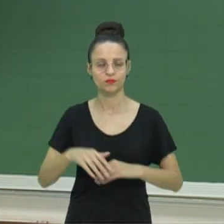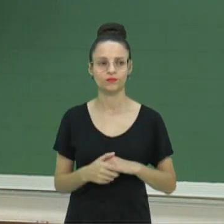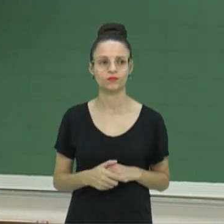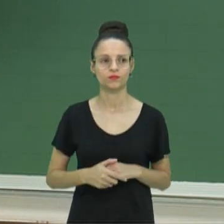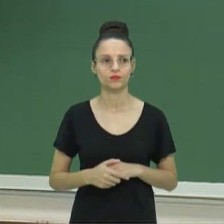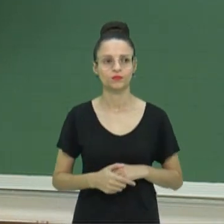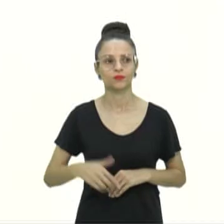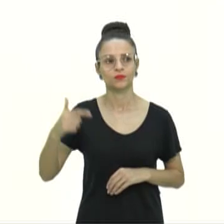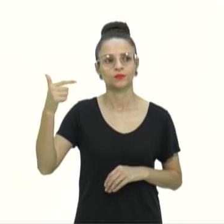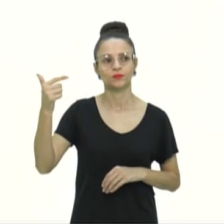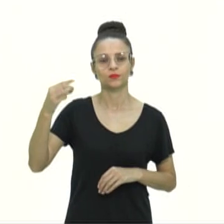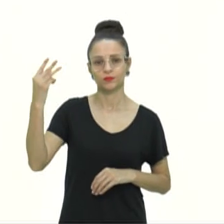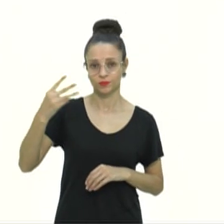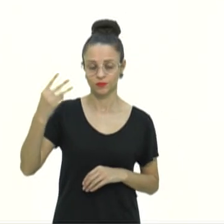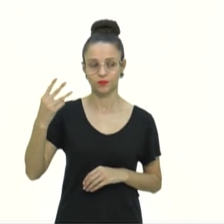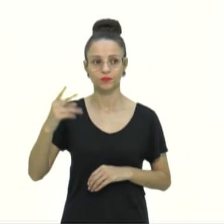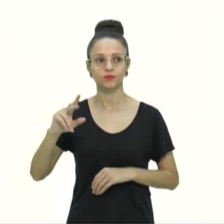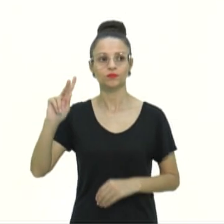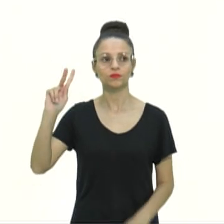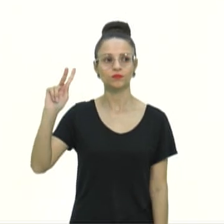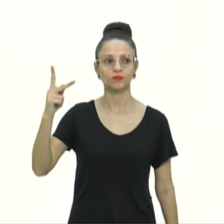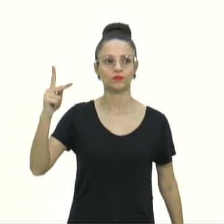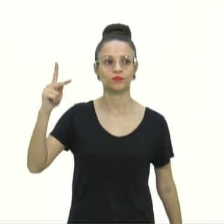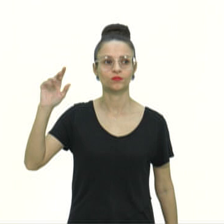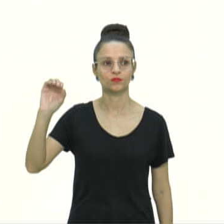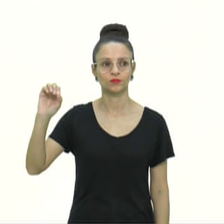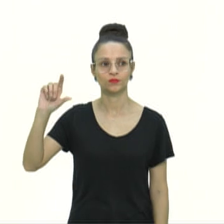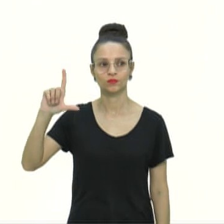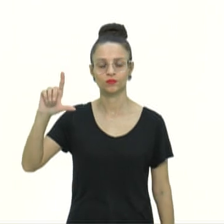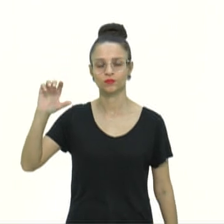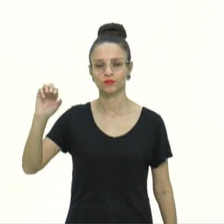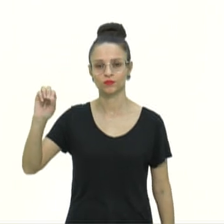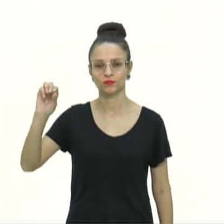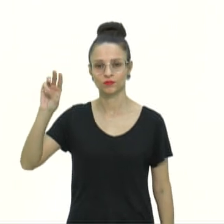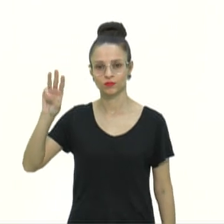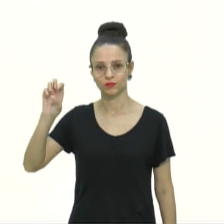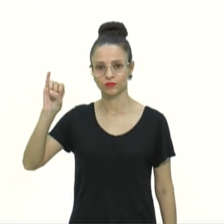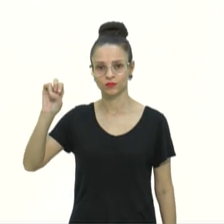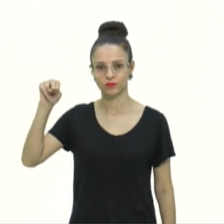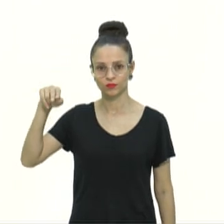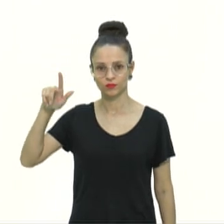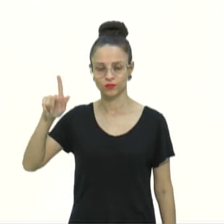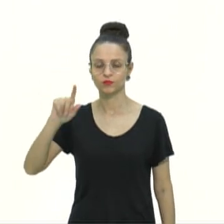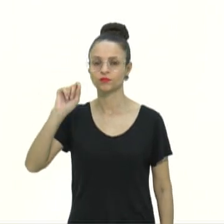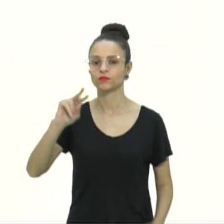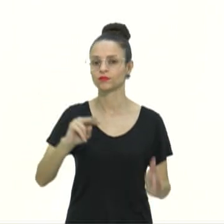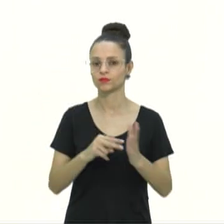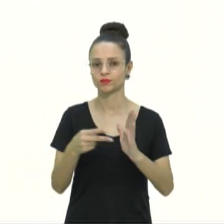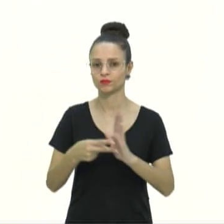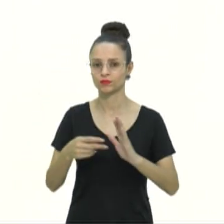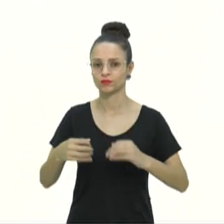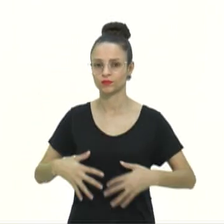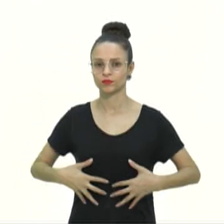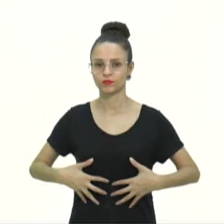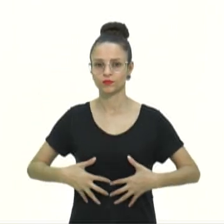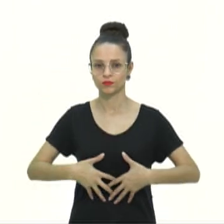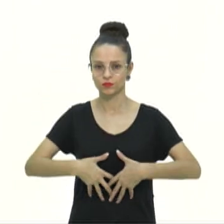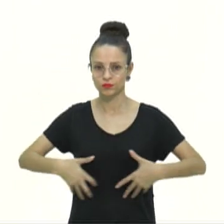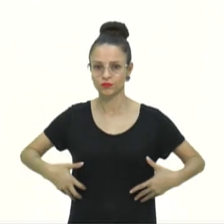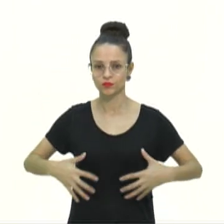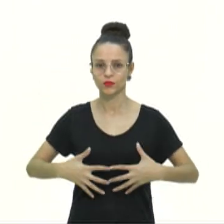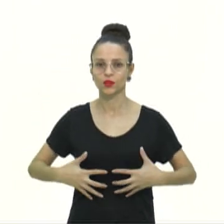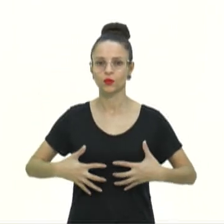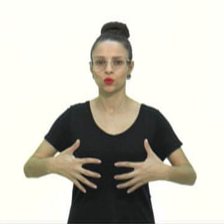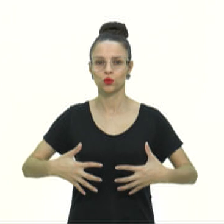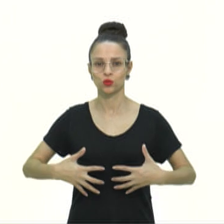terceiro deles é o hollowing. Então, como que consiste o hollowing? Então, ele consiste em contrair o transverso do abdômen e dos